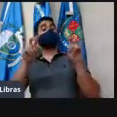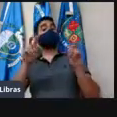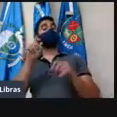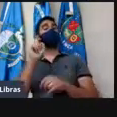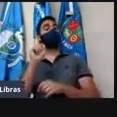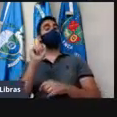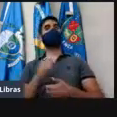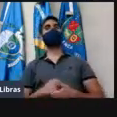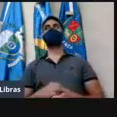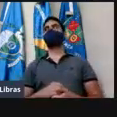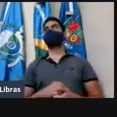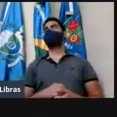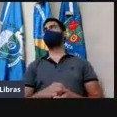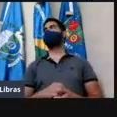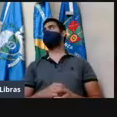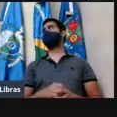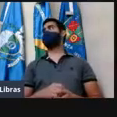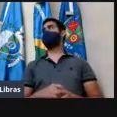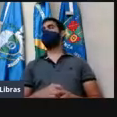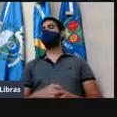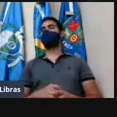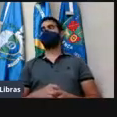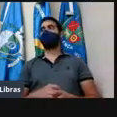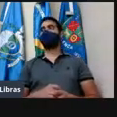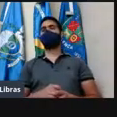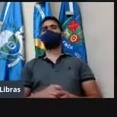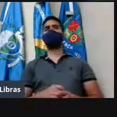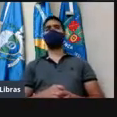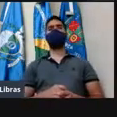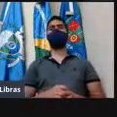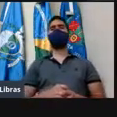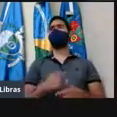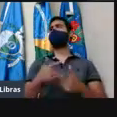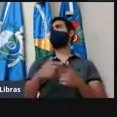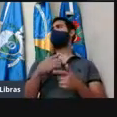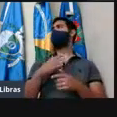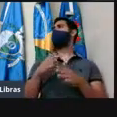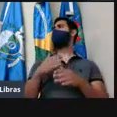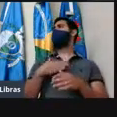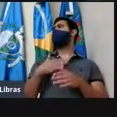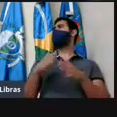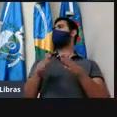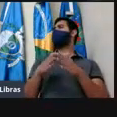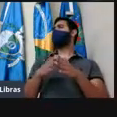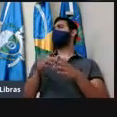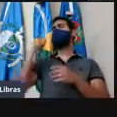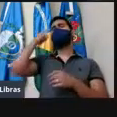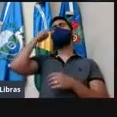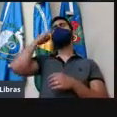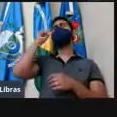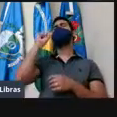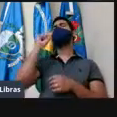questão... Perdão. É a questão do meu segundo requerimento. Vereador Rafael, você me lembra, por